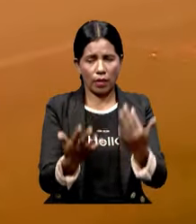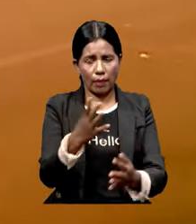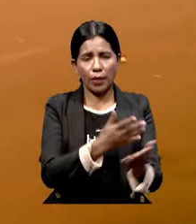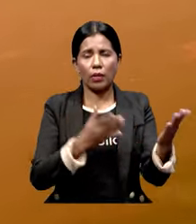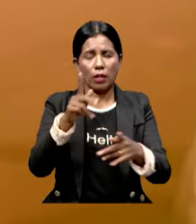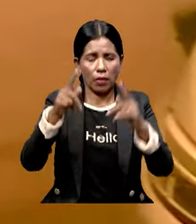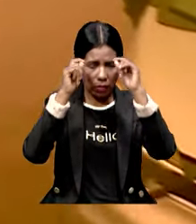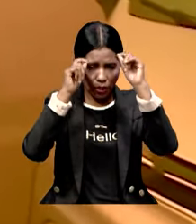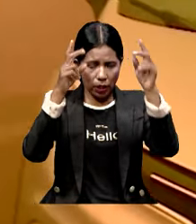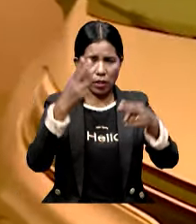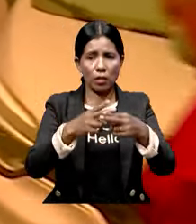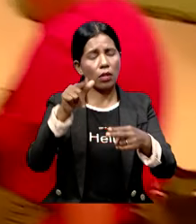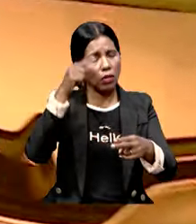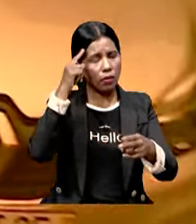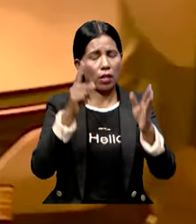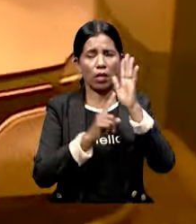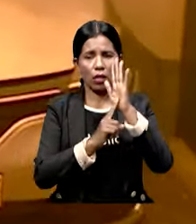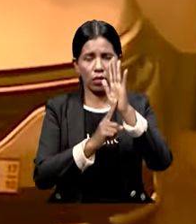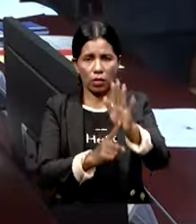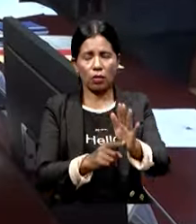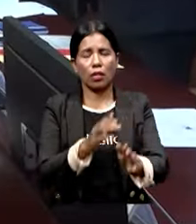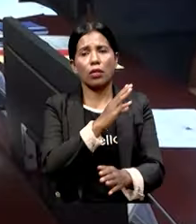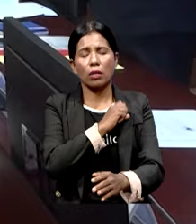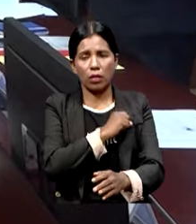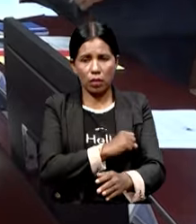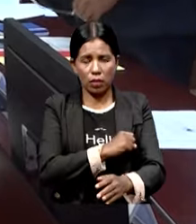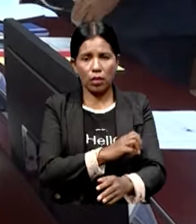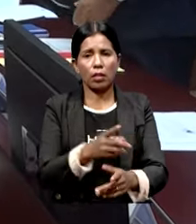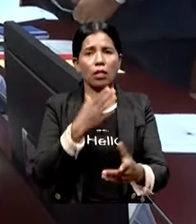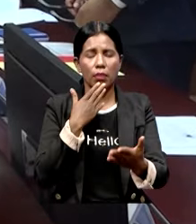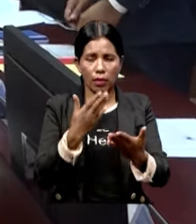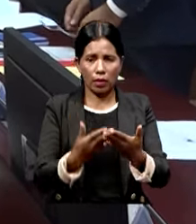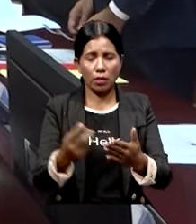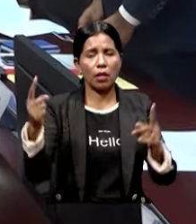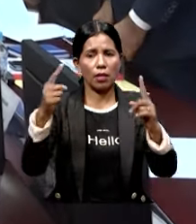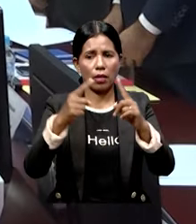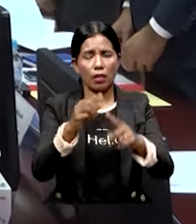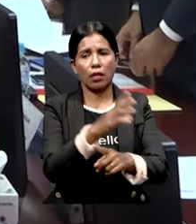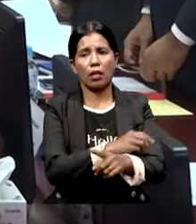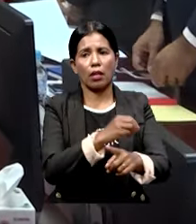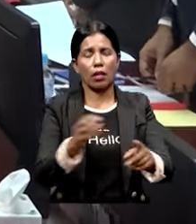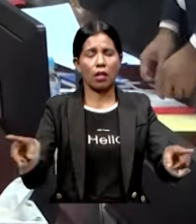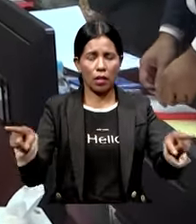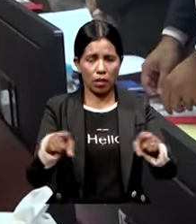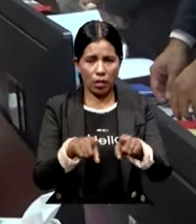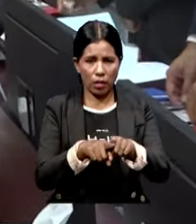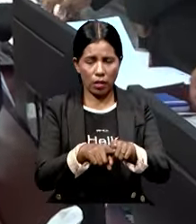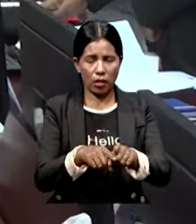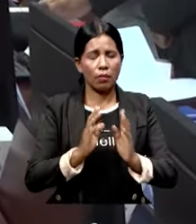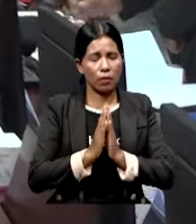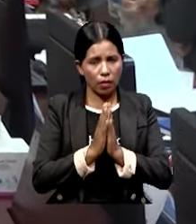Timor-Leste ne naran, o governo atou solidariedade clama na São Sira e a Sudeste Asiático, ne be Macanesan,